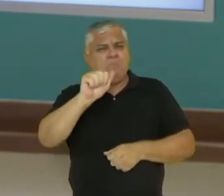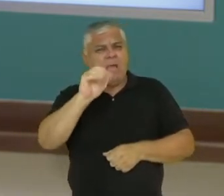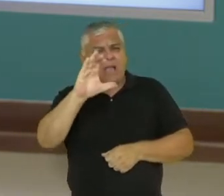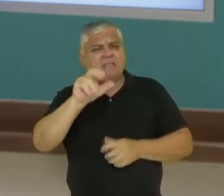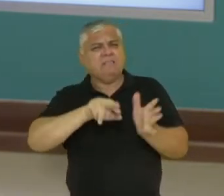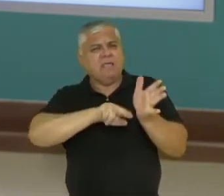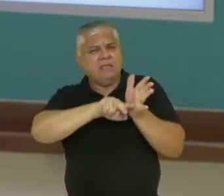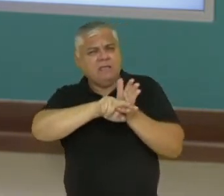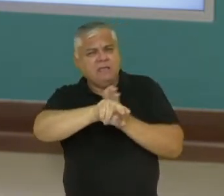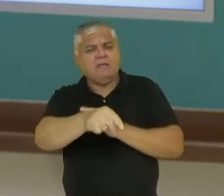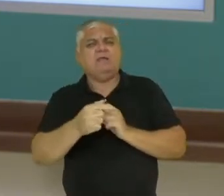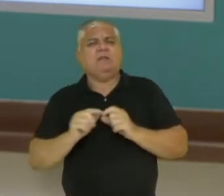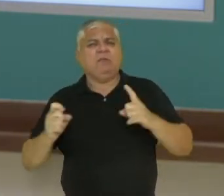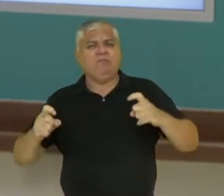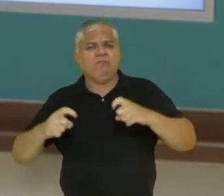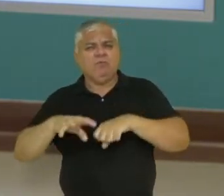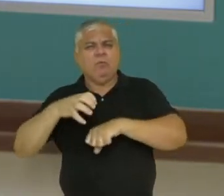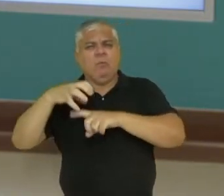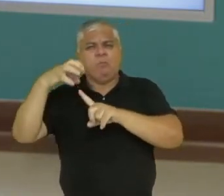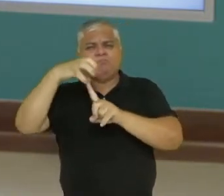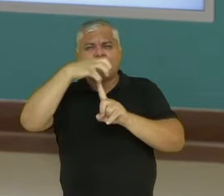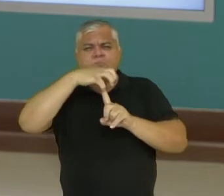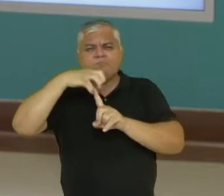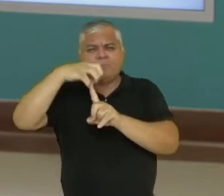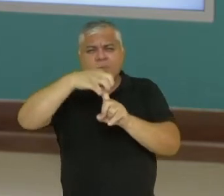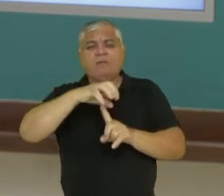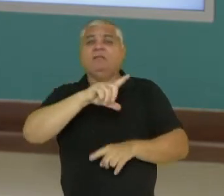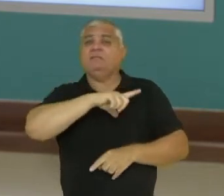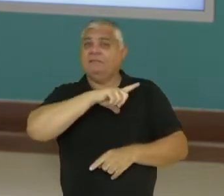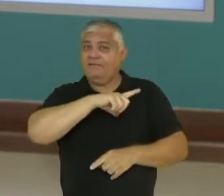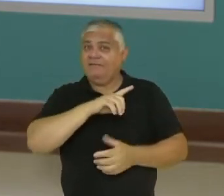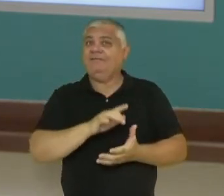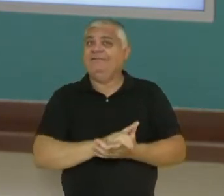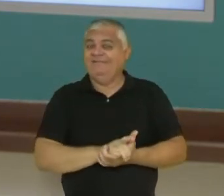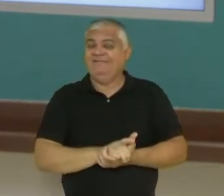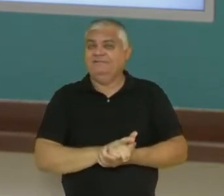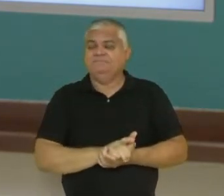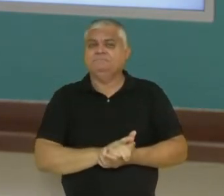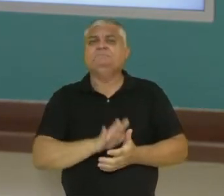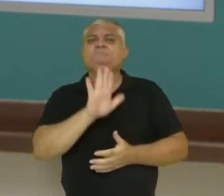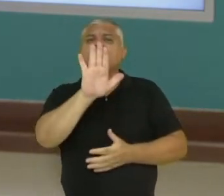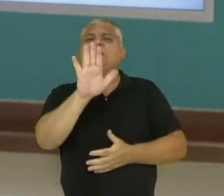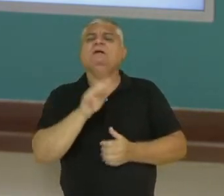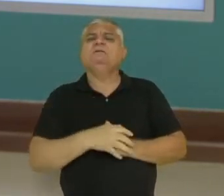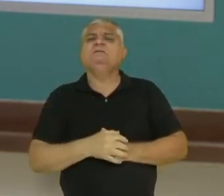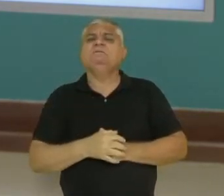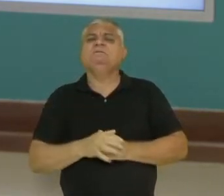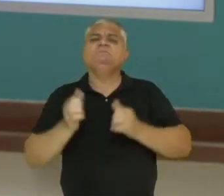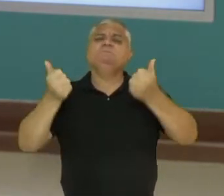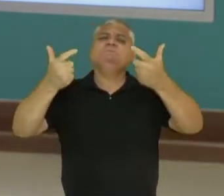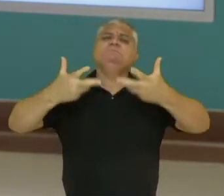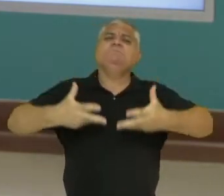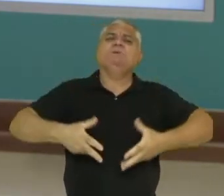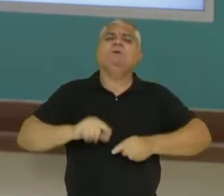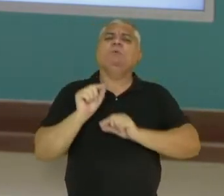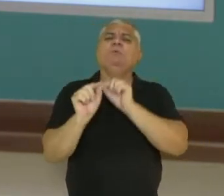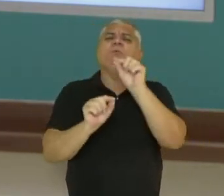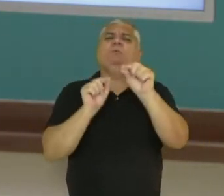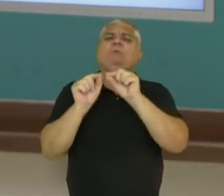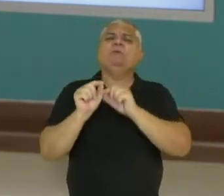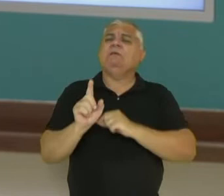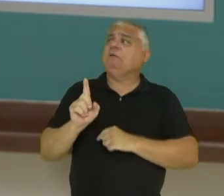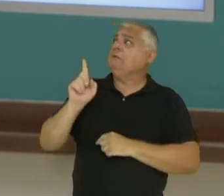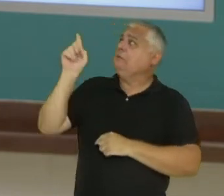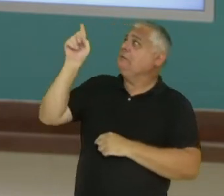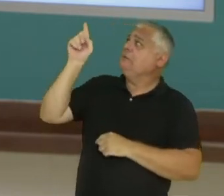fungos, né? Protozoários. Mas muito bem, professora, conta para mim. O que essa